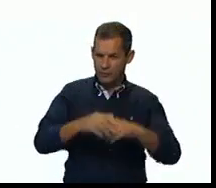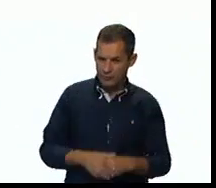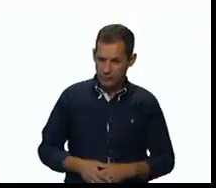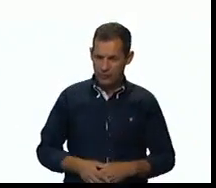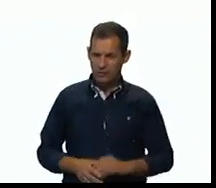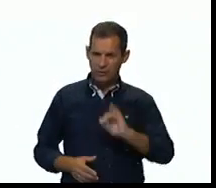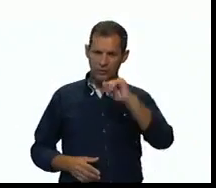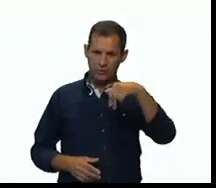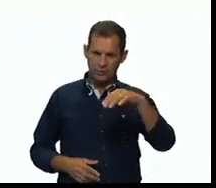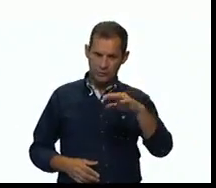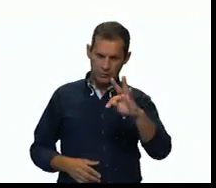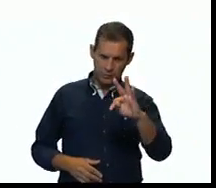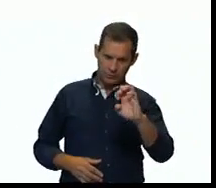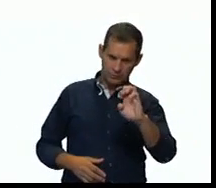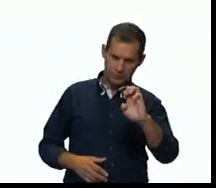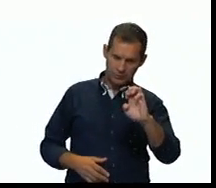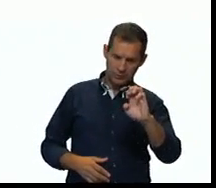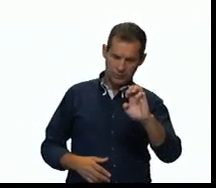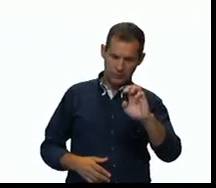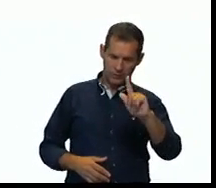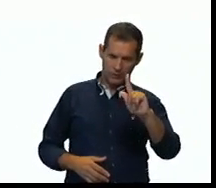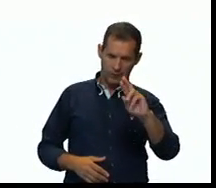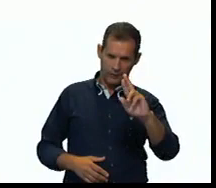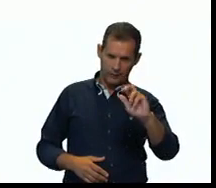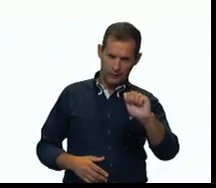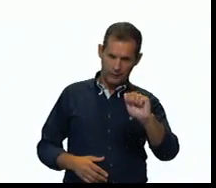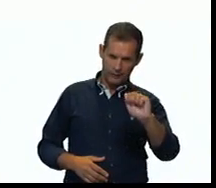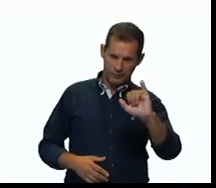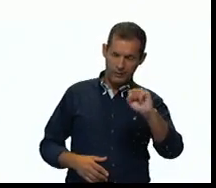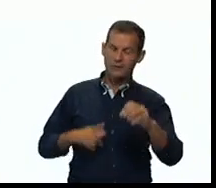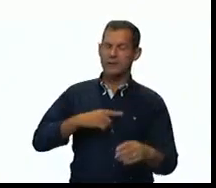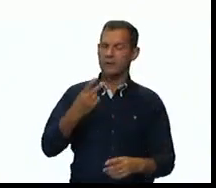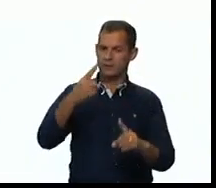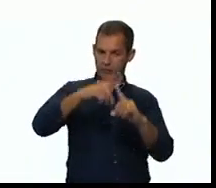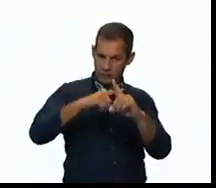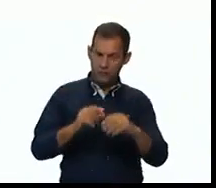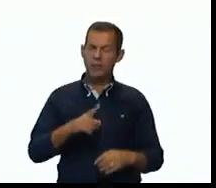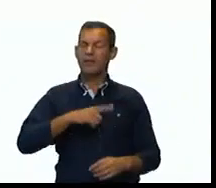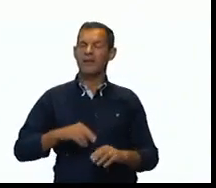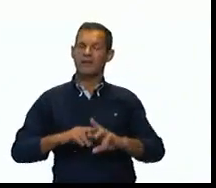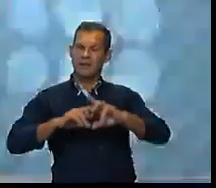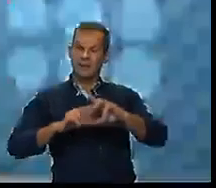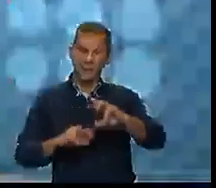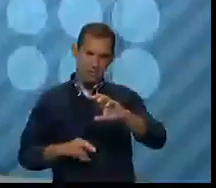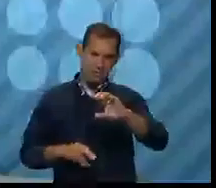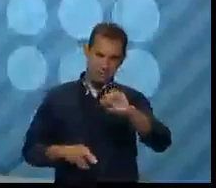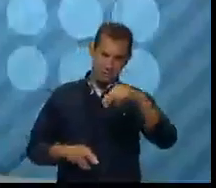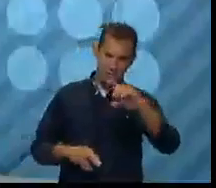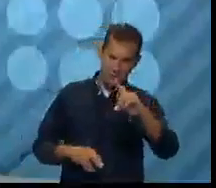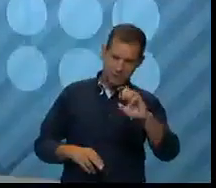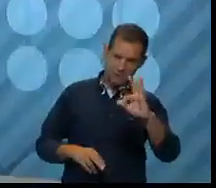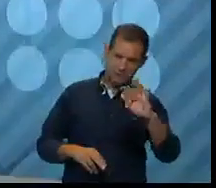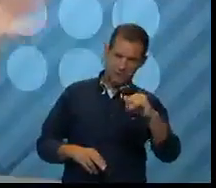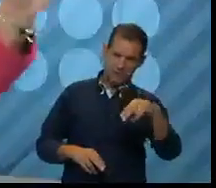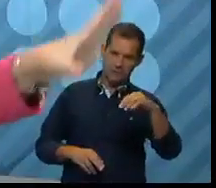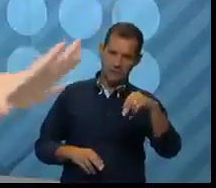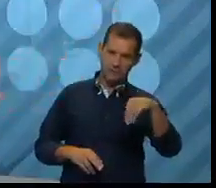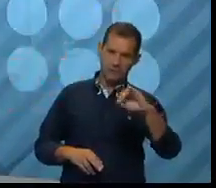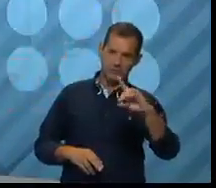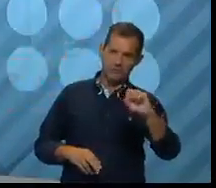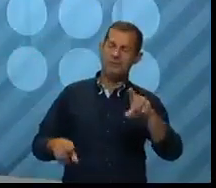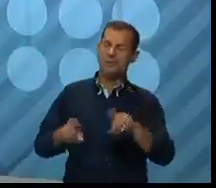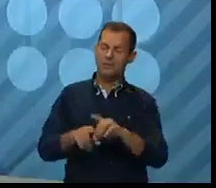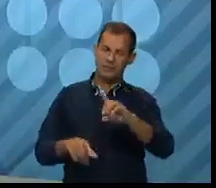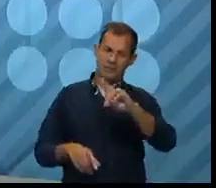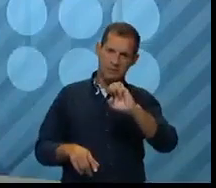com as integrais, nós temos dois tipos. Nós temos as integrais indefinidas e nós temos as integrais definidas. Aqui,